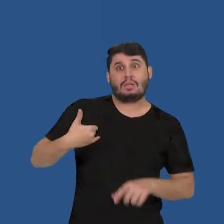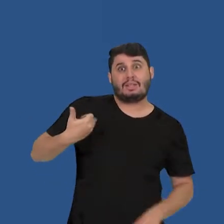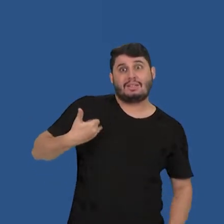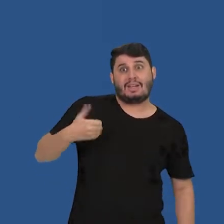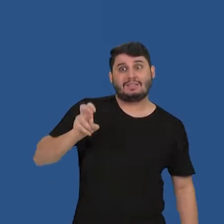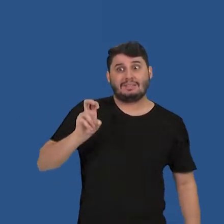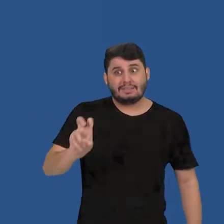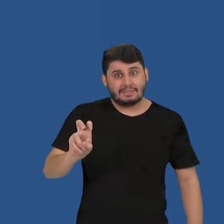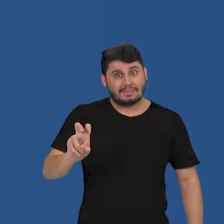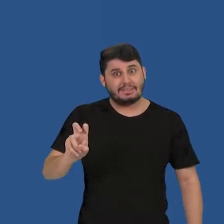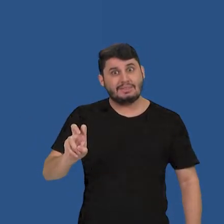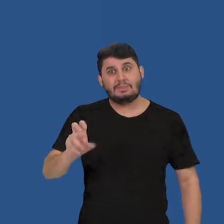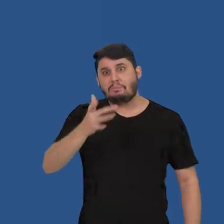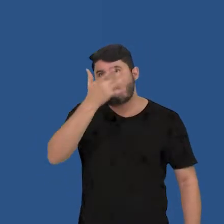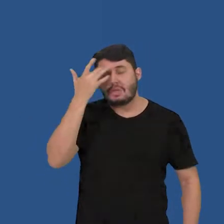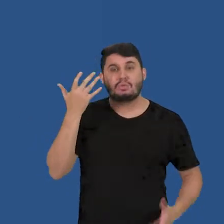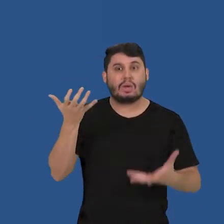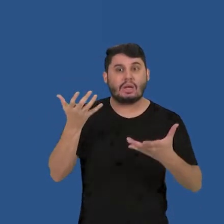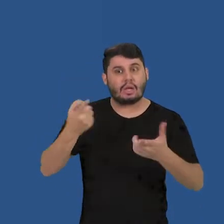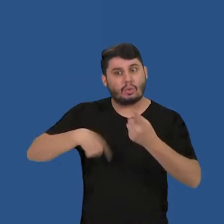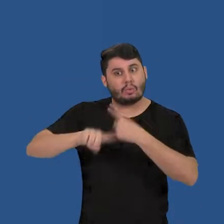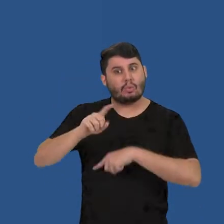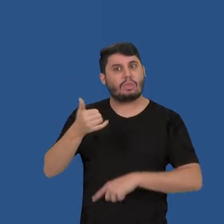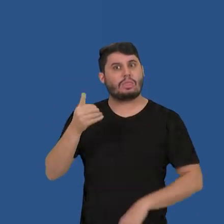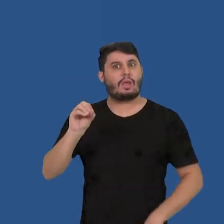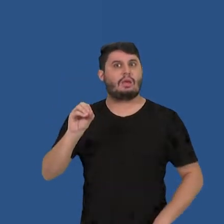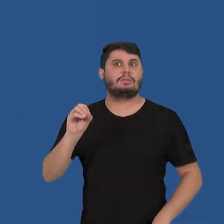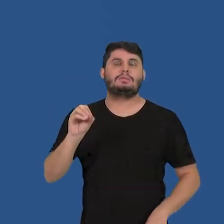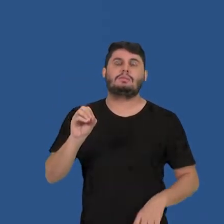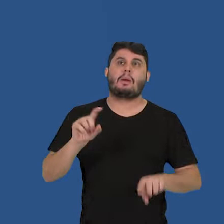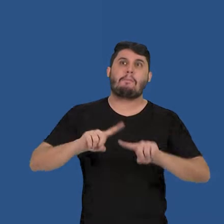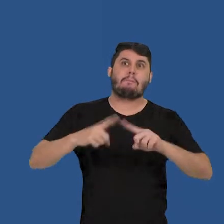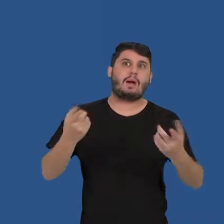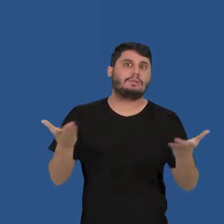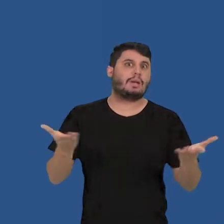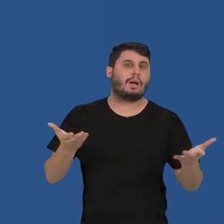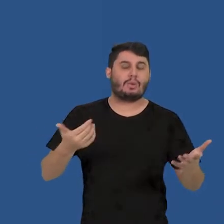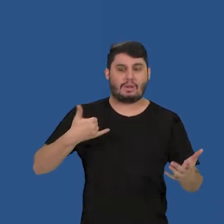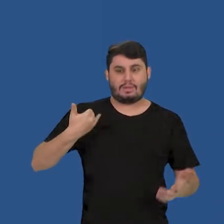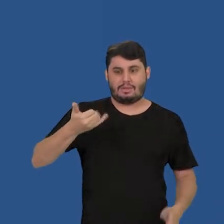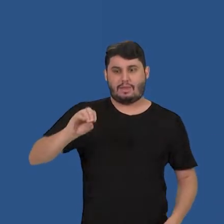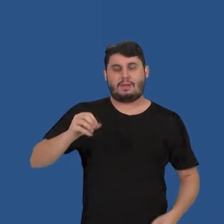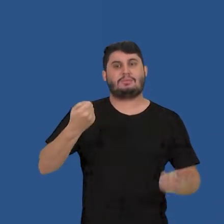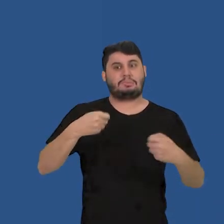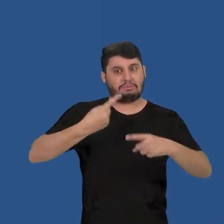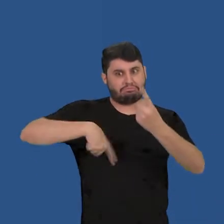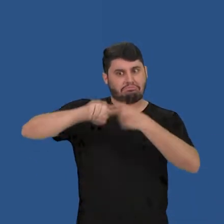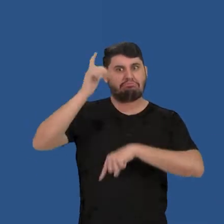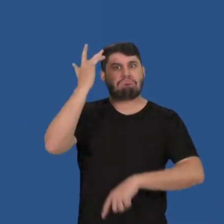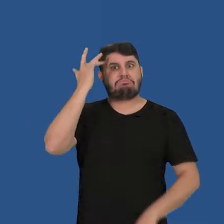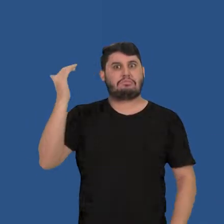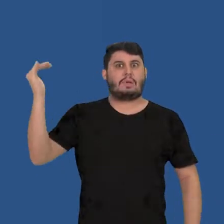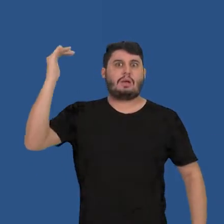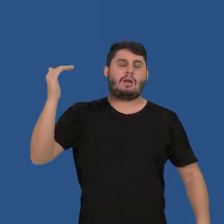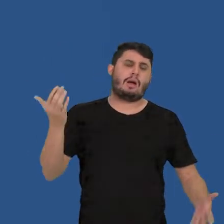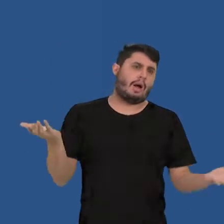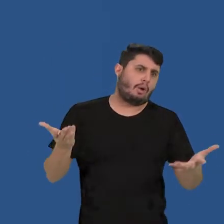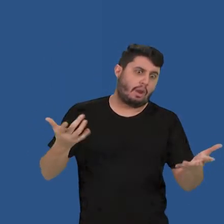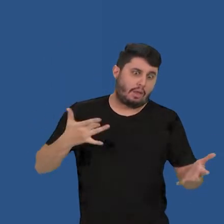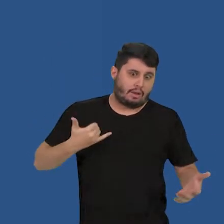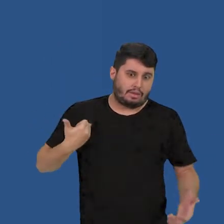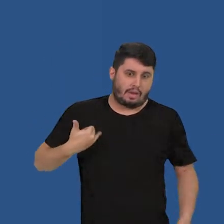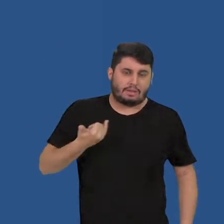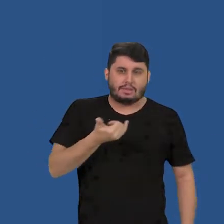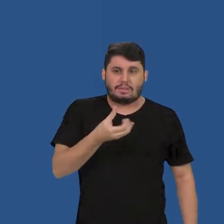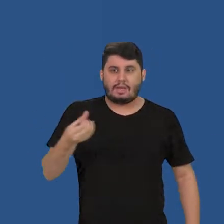para ser um rapazinho, um big boy. Com 10, que eu devia ser mais maduro. E agora, então imagina aí que ele tem seus 15, 16, é hora de